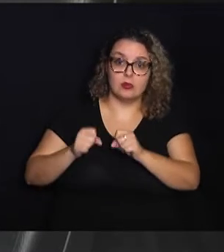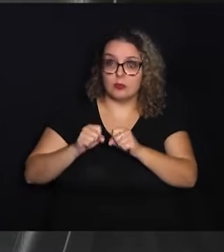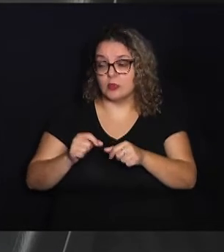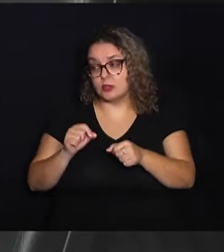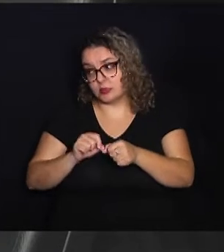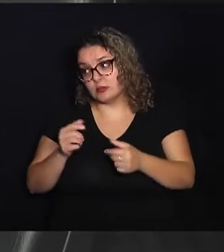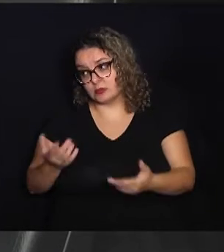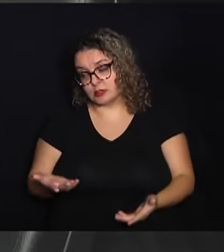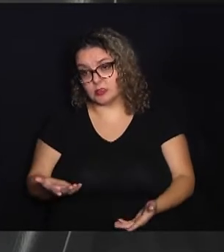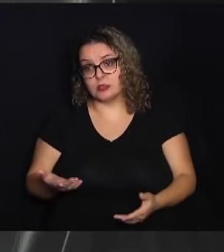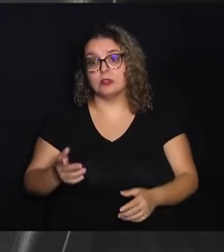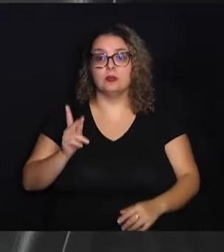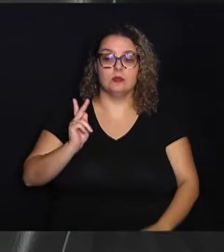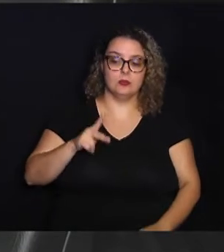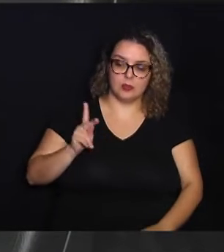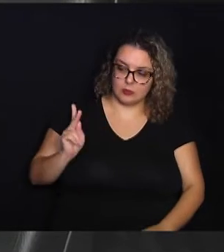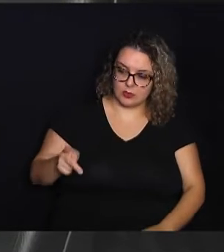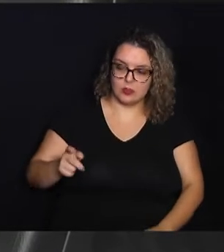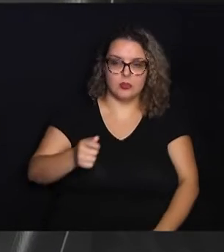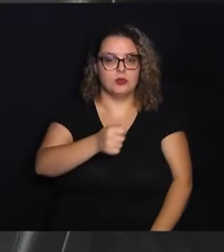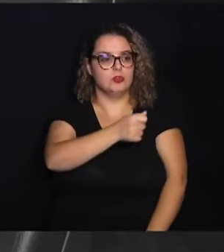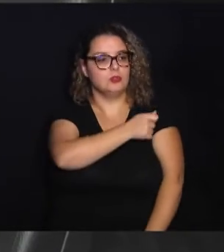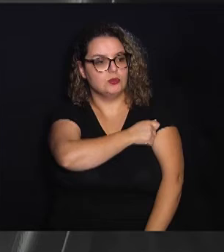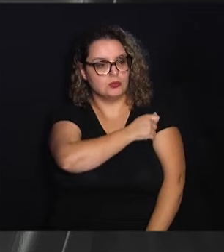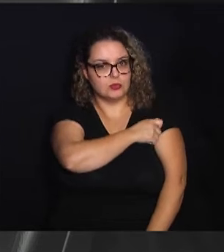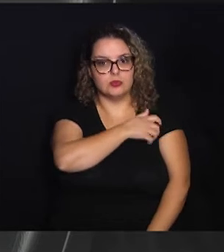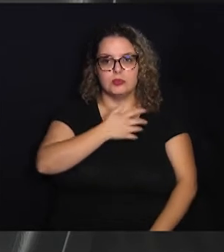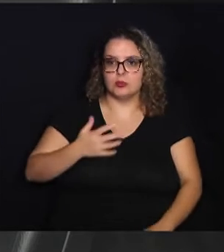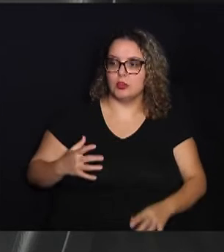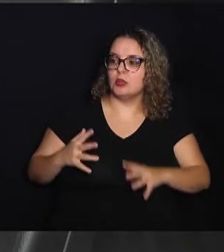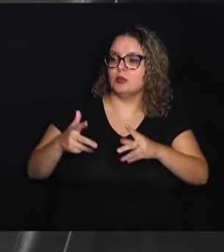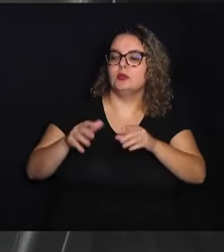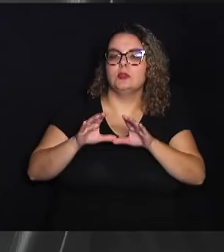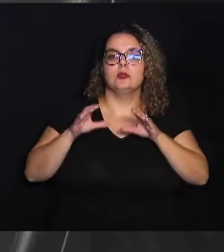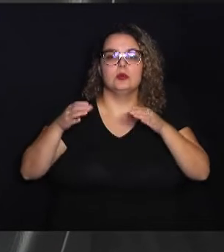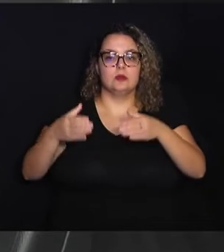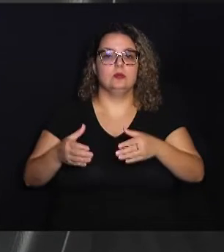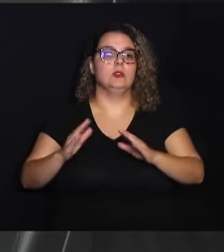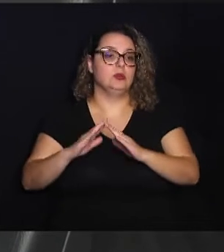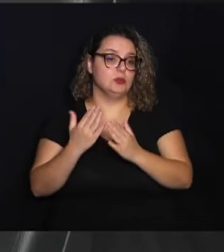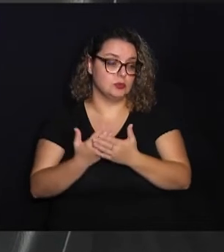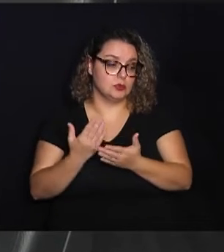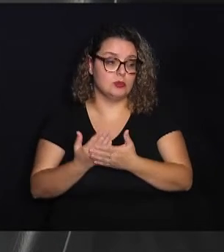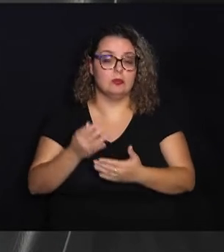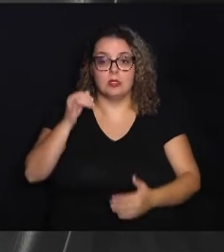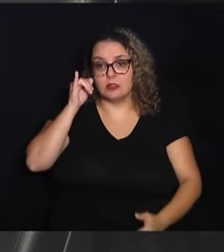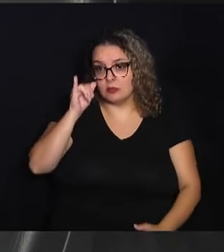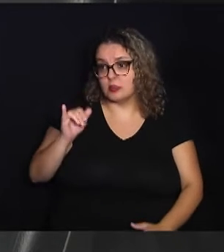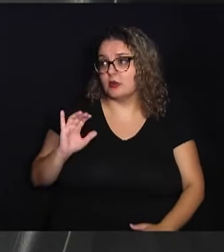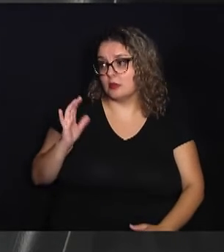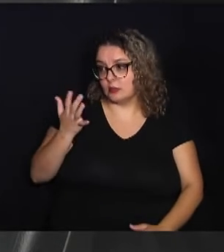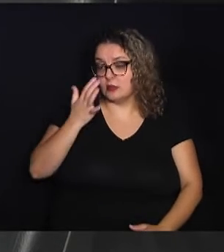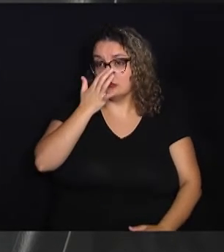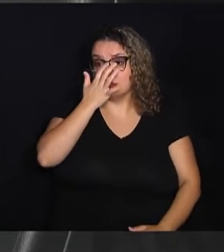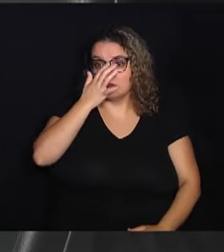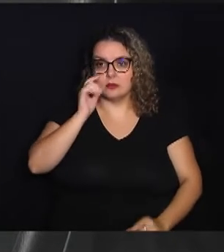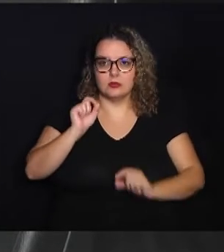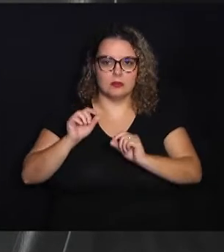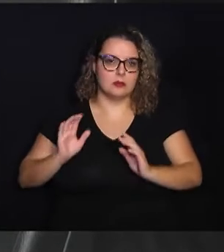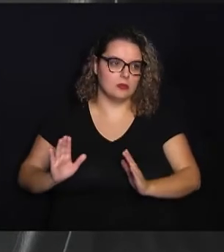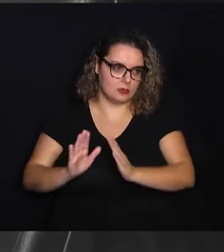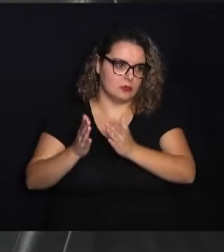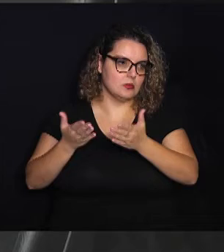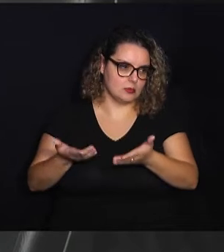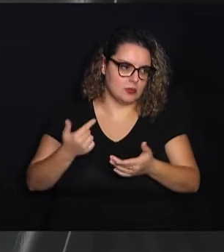feitas com os professores, com os alunos, com toda a comunidade escolar, para evitar que isso ocorra. Então, quem ficou à frente disso, e